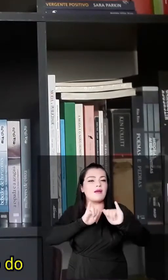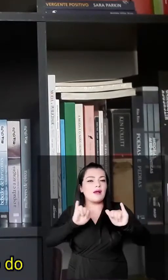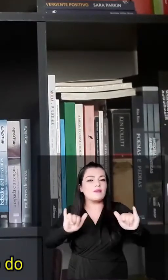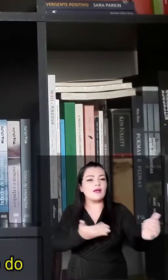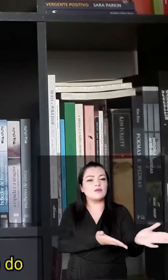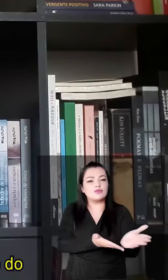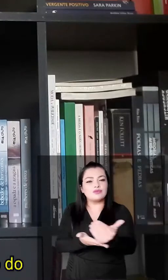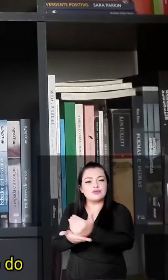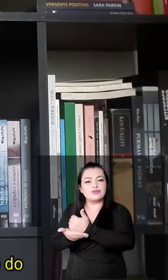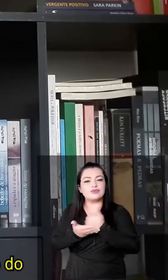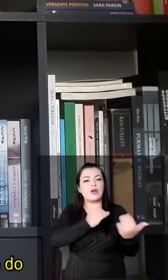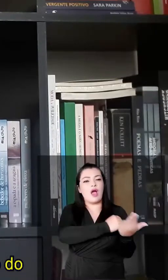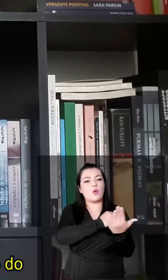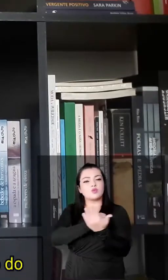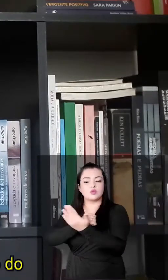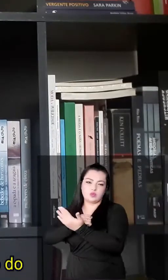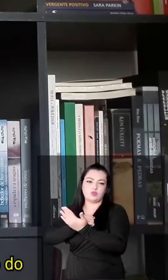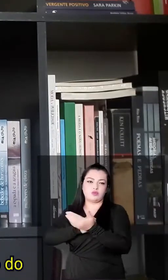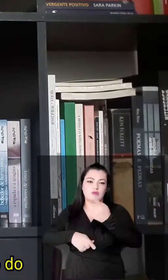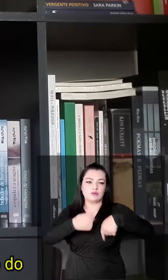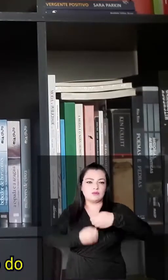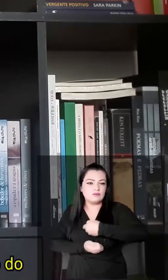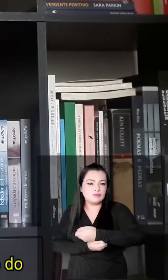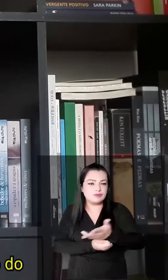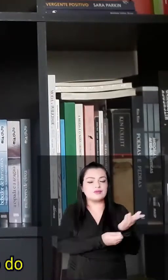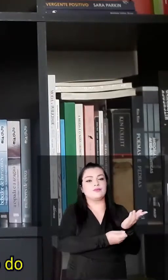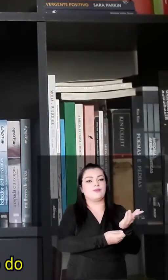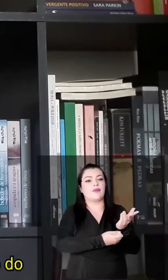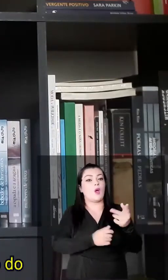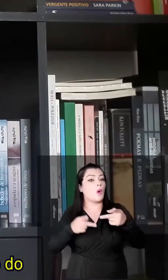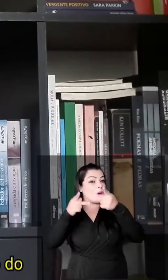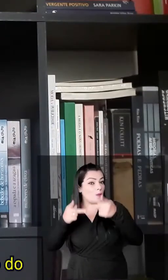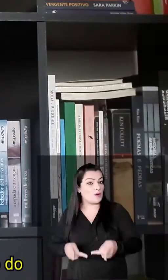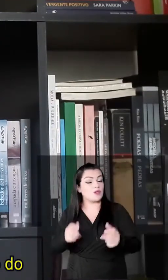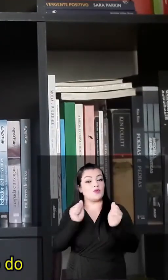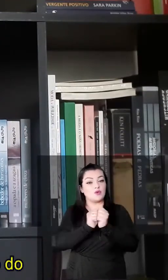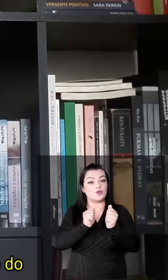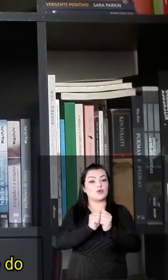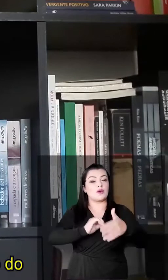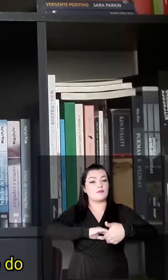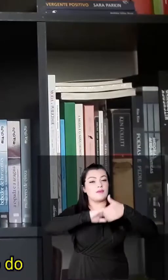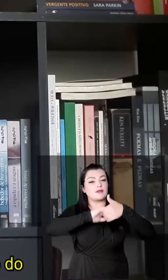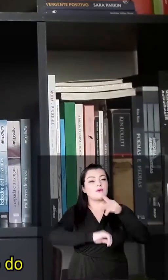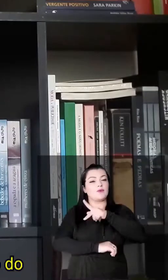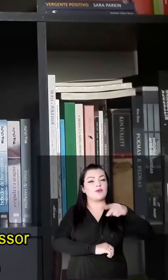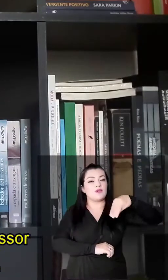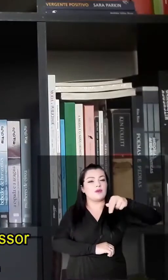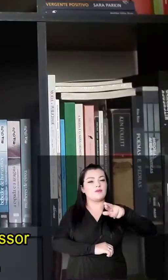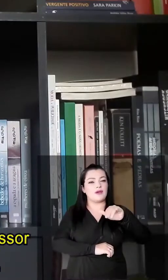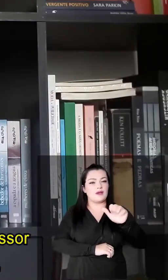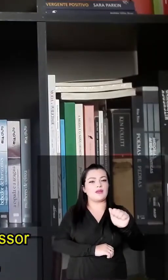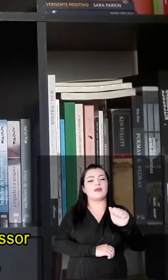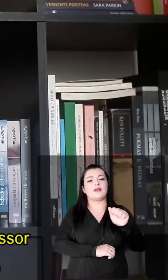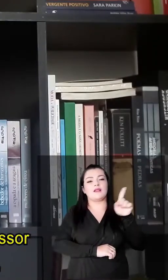arrecadação. O projeto foi elaborado em parceria com a professora Maria Helena Franco, do Laboratório